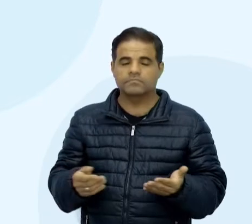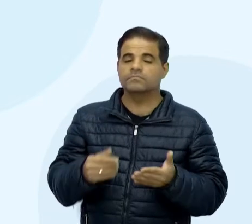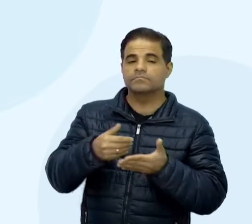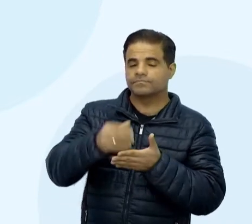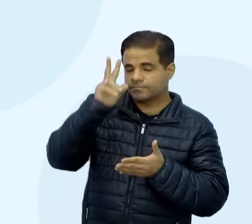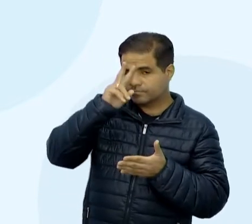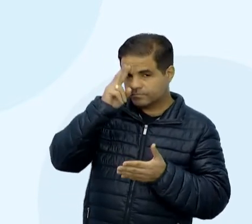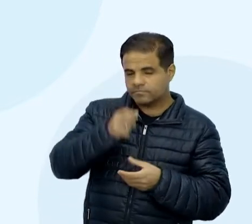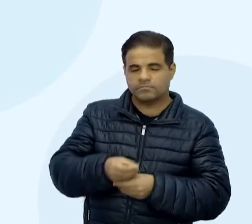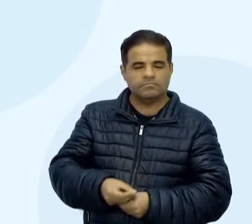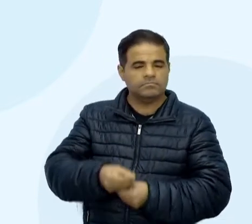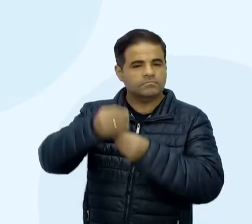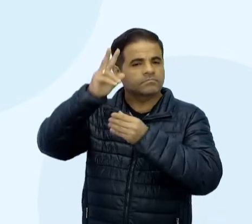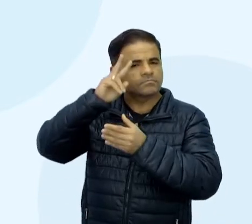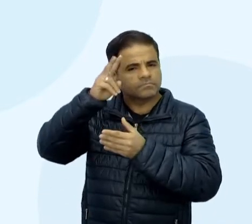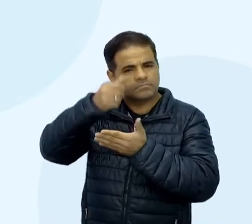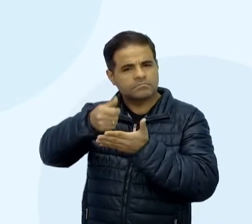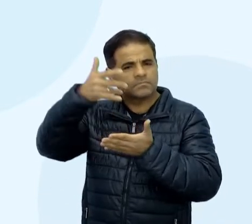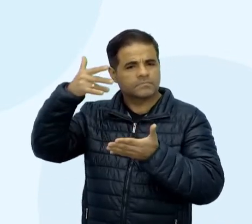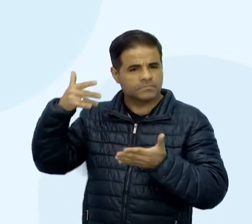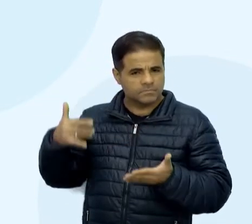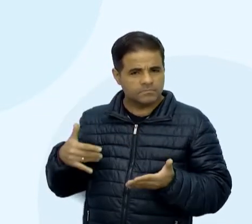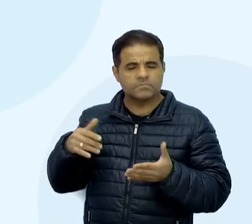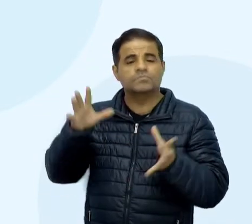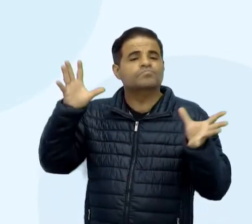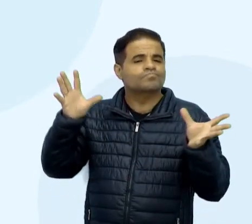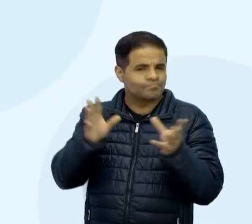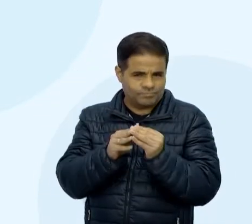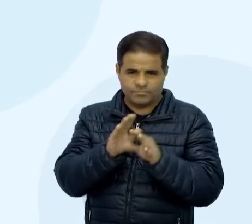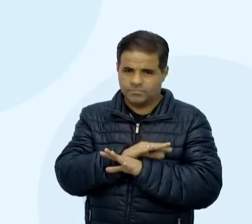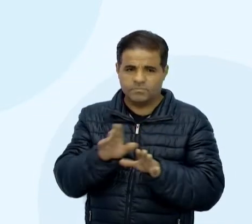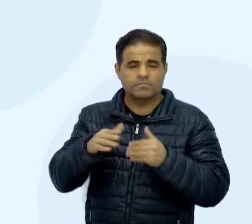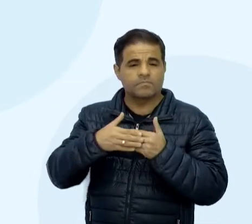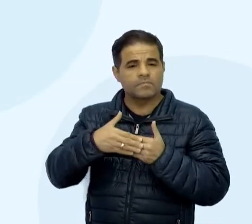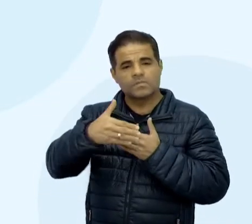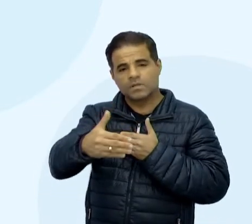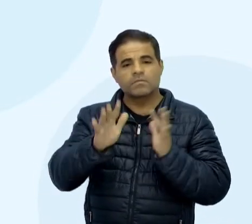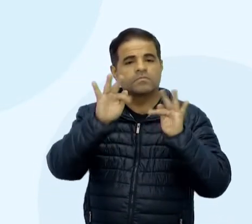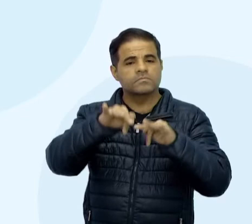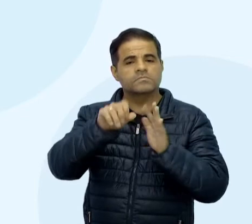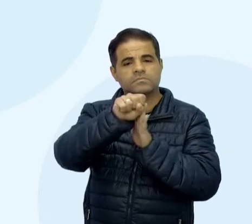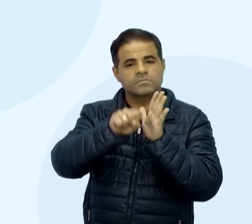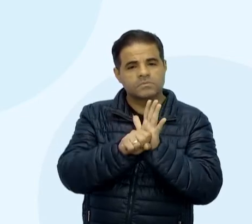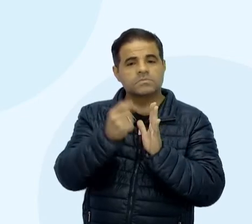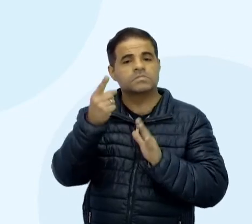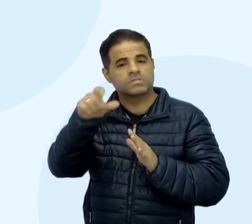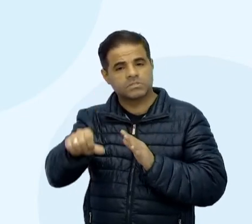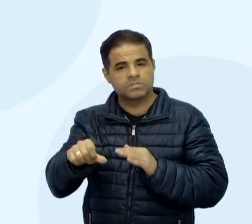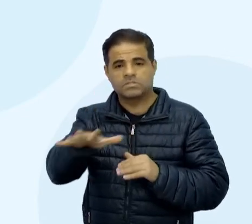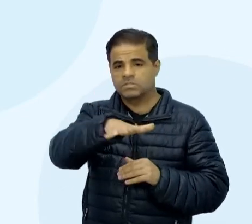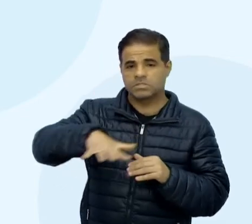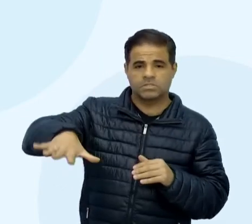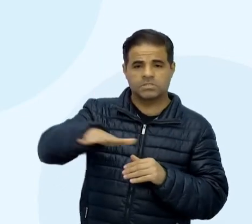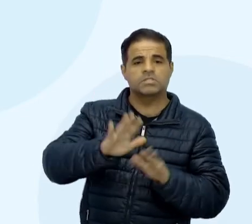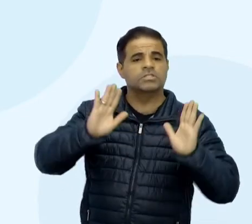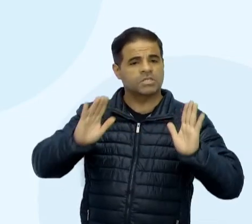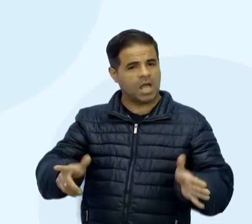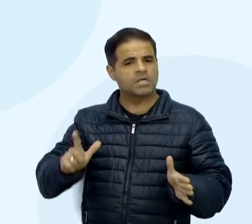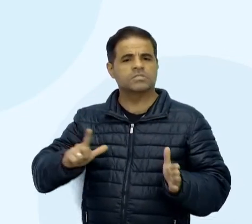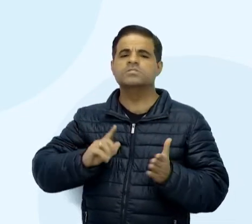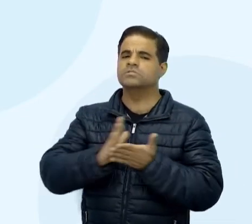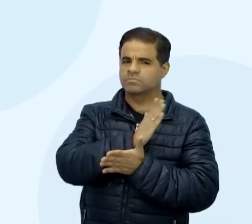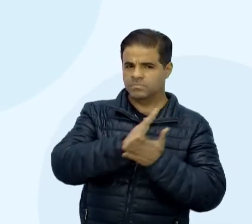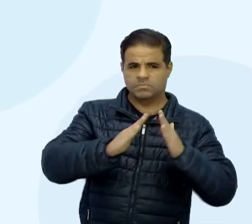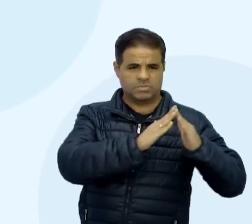nosso histórico de ocupação? Bem, de maneira simplificada, a partir do final do século XIX, a região já possuía